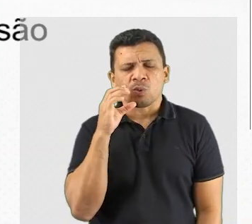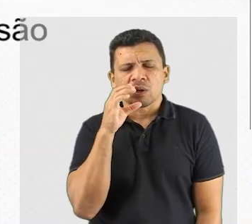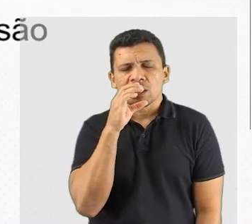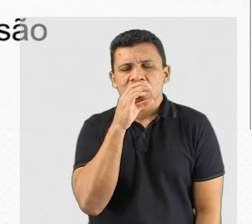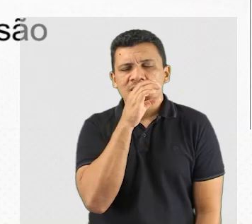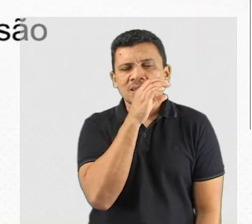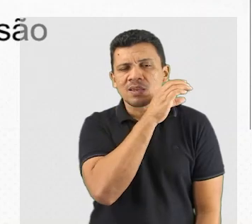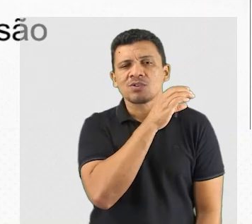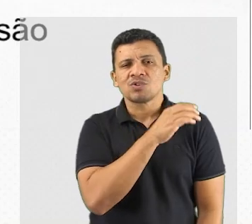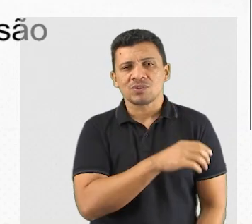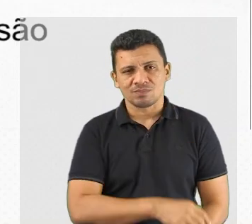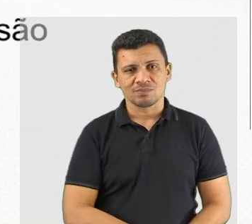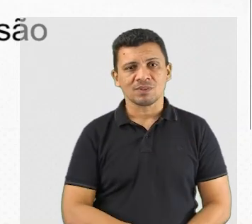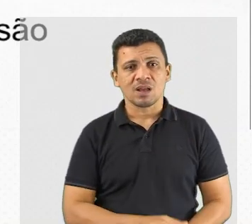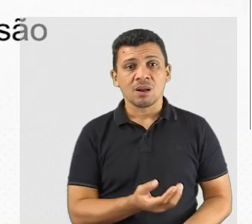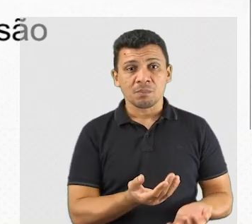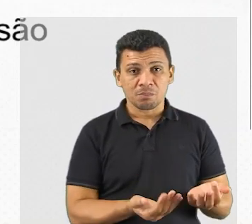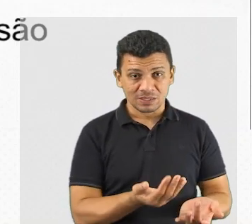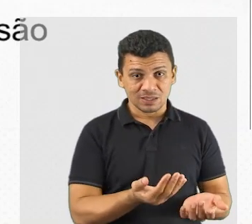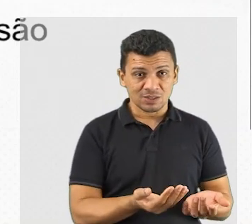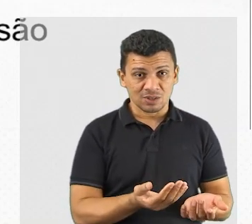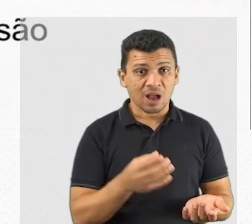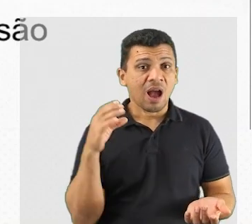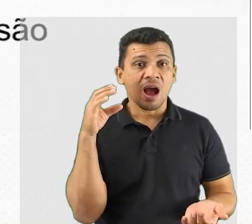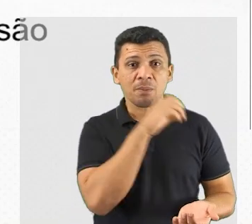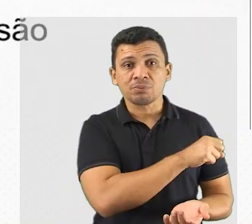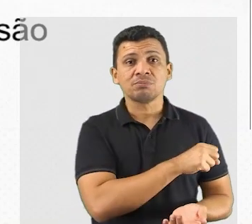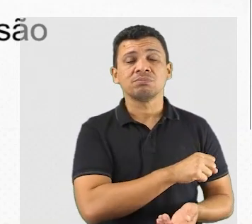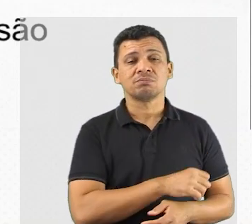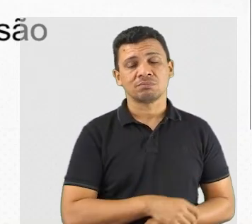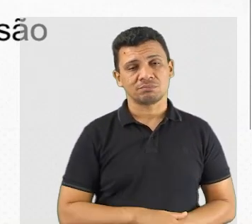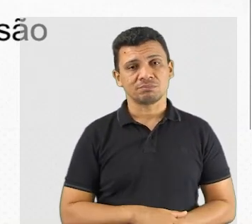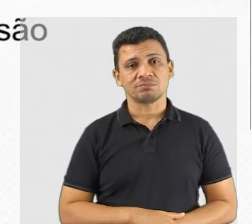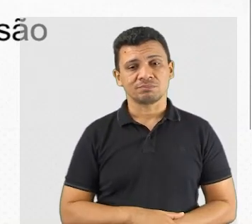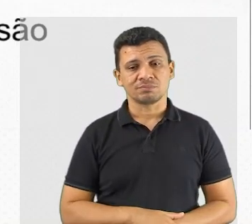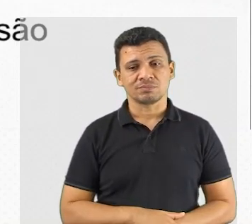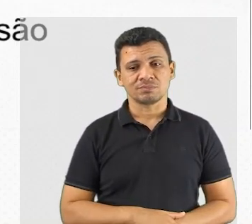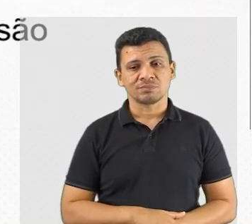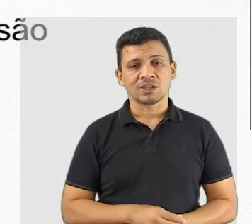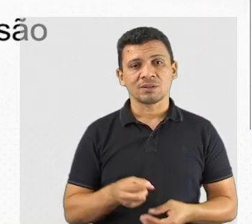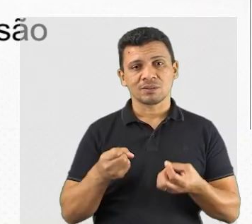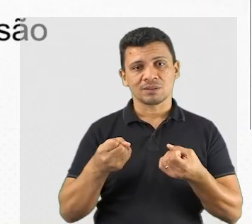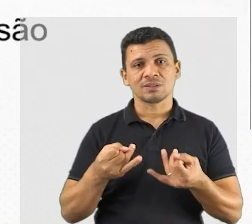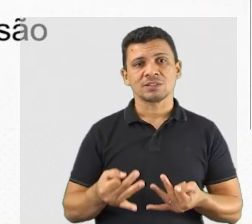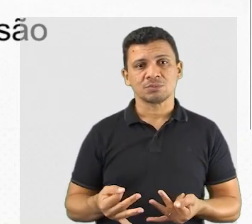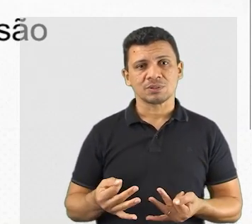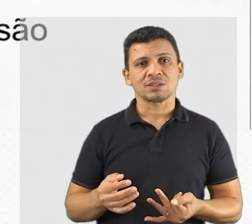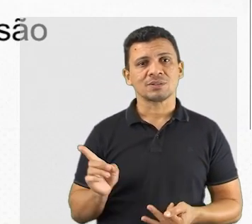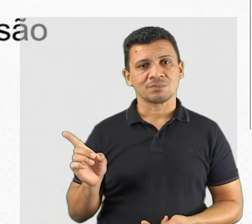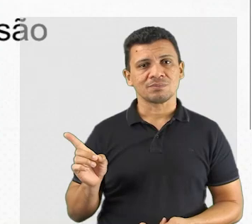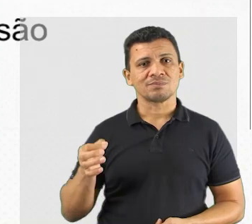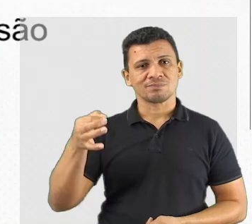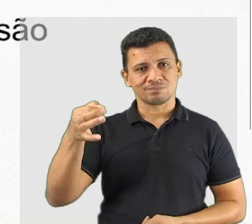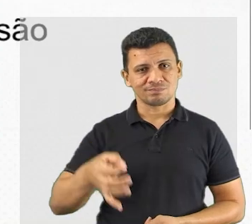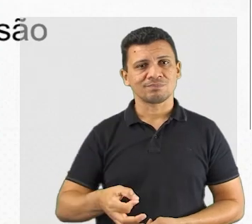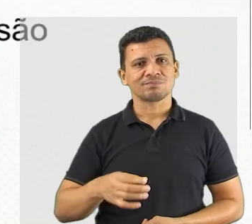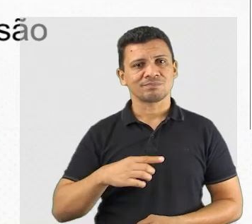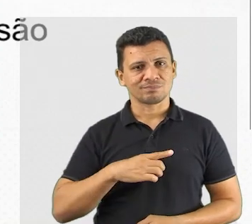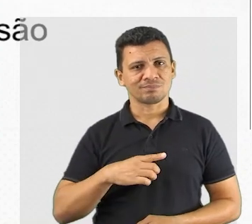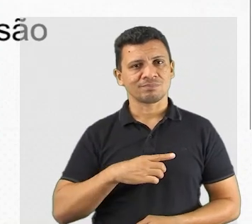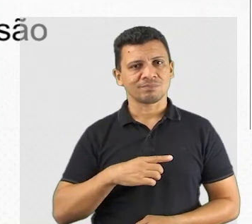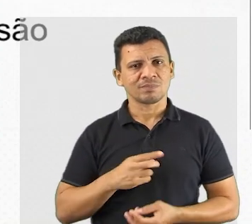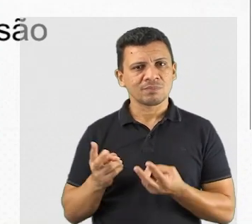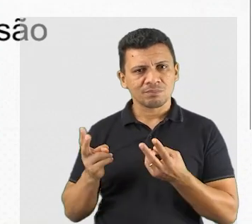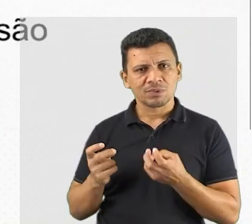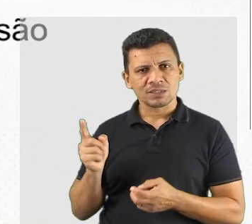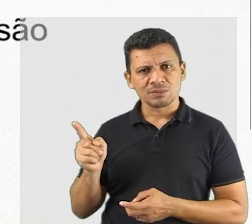aquecida essa água se encontra, mais rápido ele vai cozinhar. Então tá aí, olha só como é que a explicação aí tem uma lógica, né? Você tá vendo aí como é que é